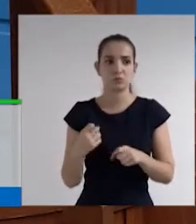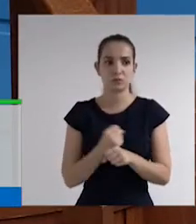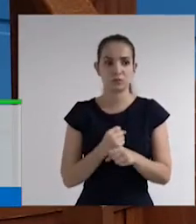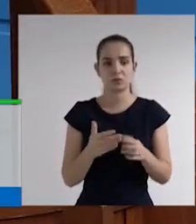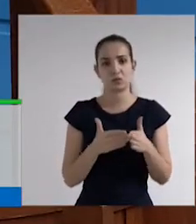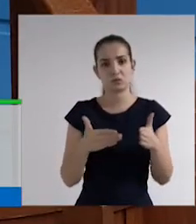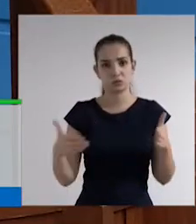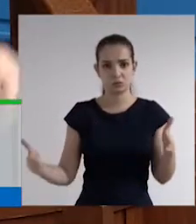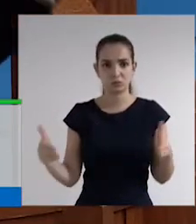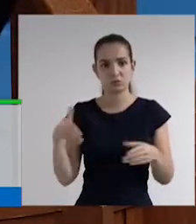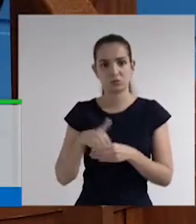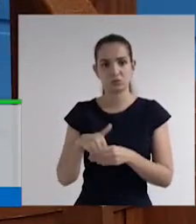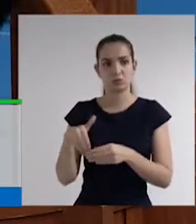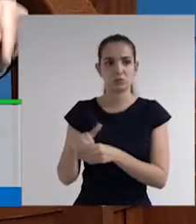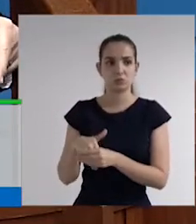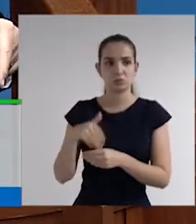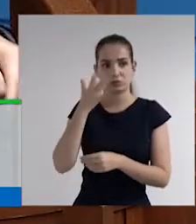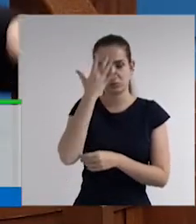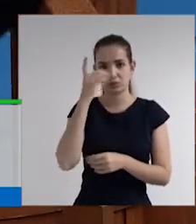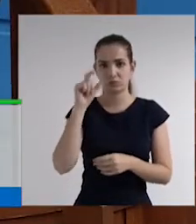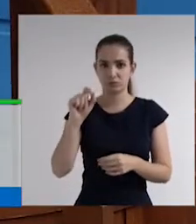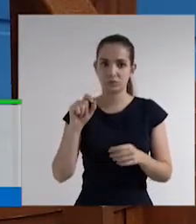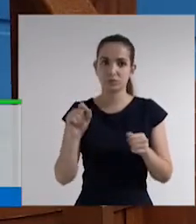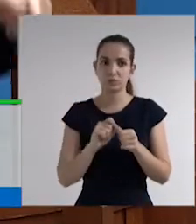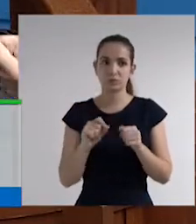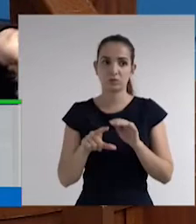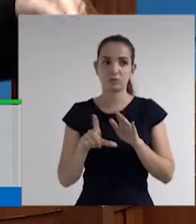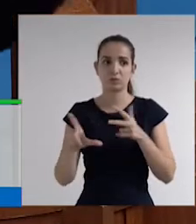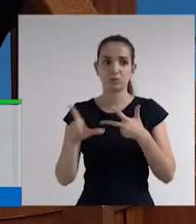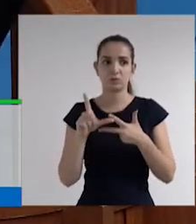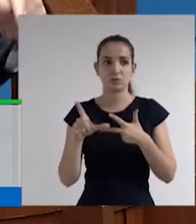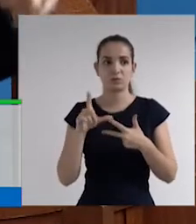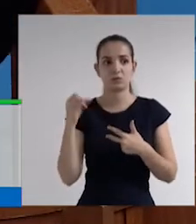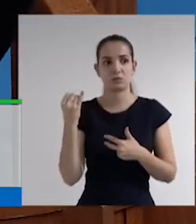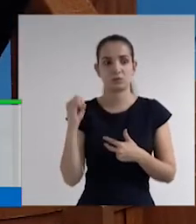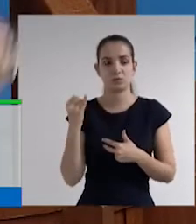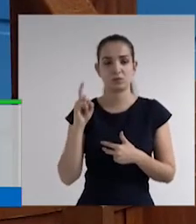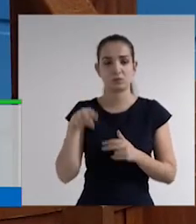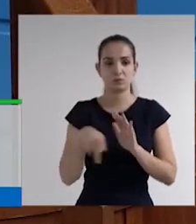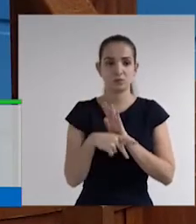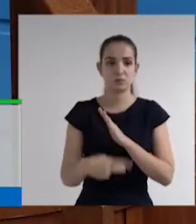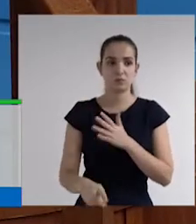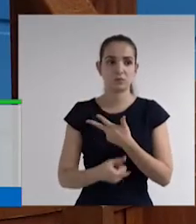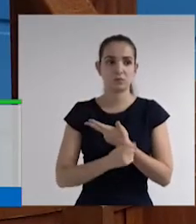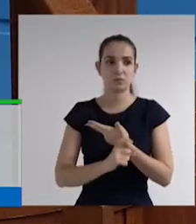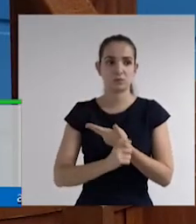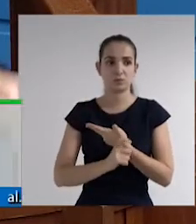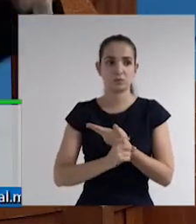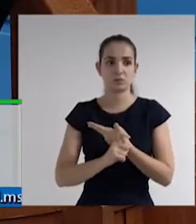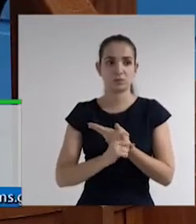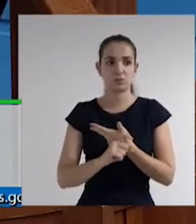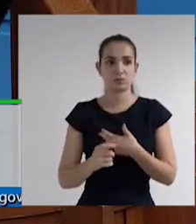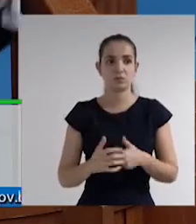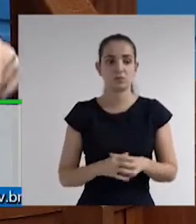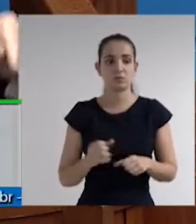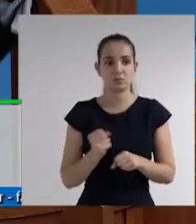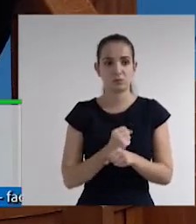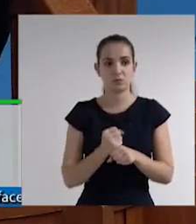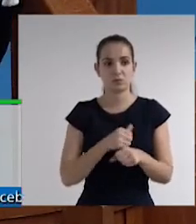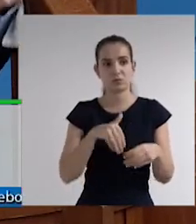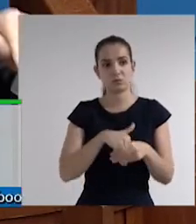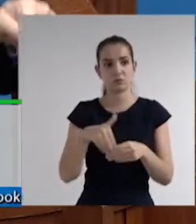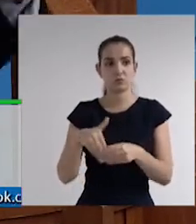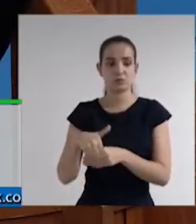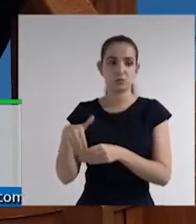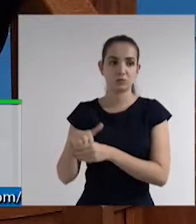eleição, quem legisla sobre imposto é o executivo. Em ano de eleição,